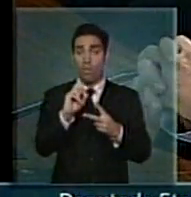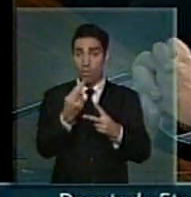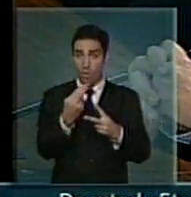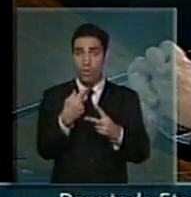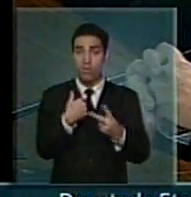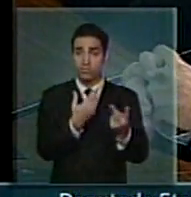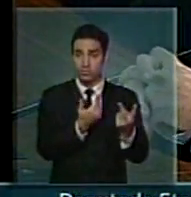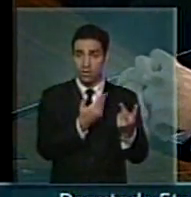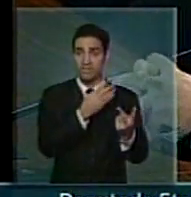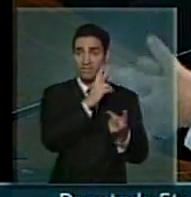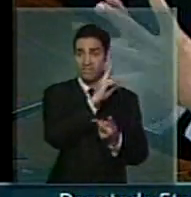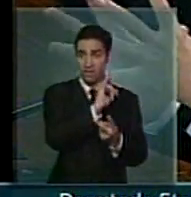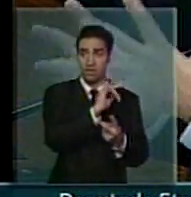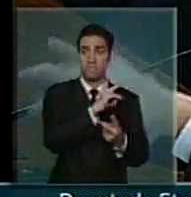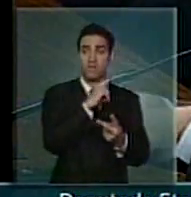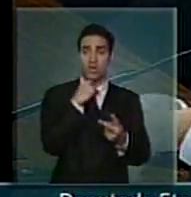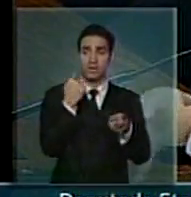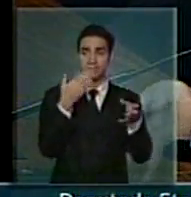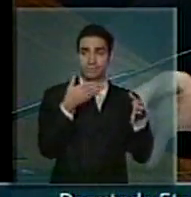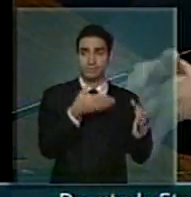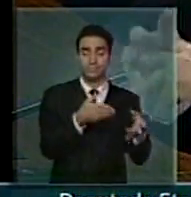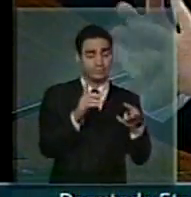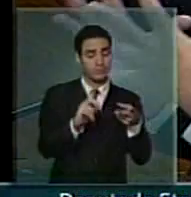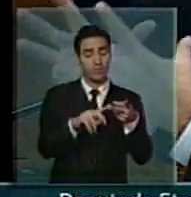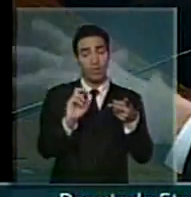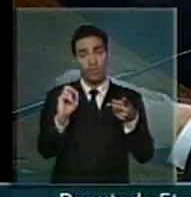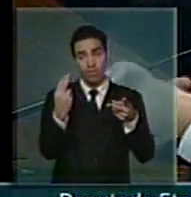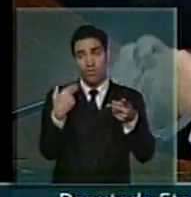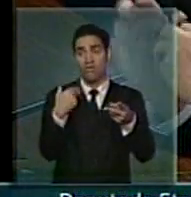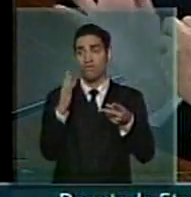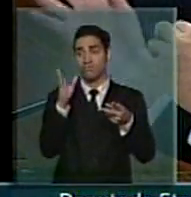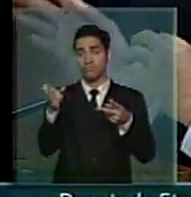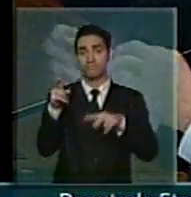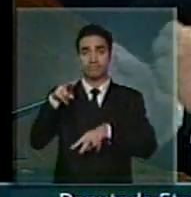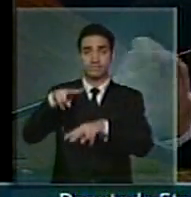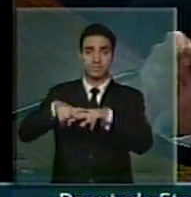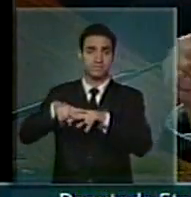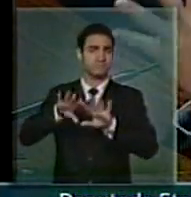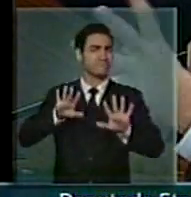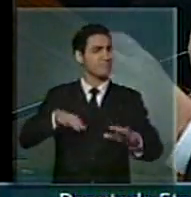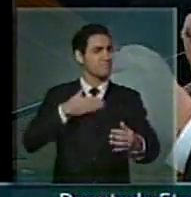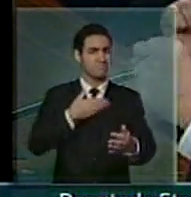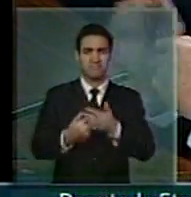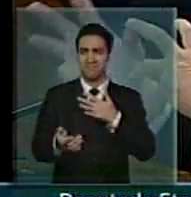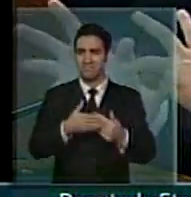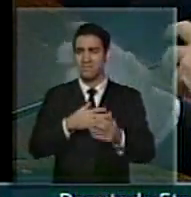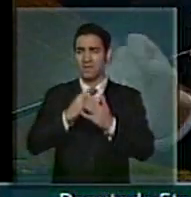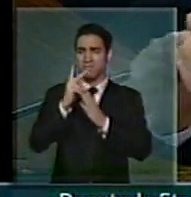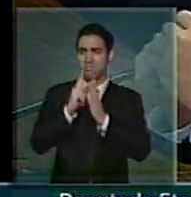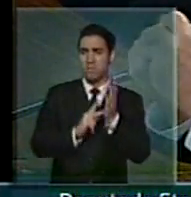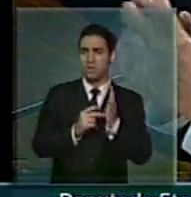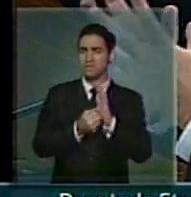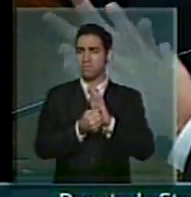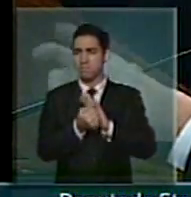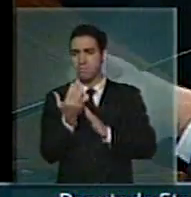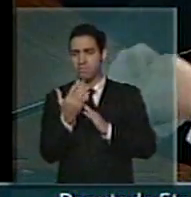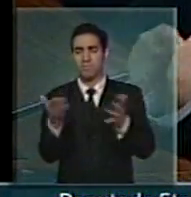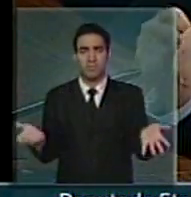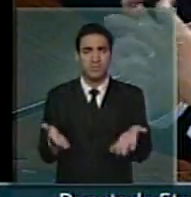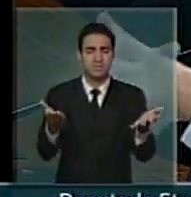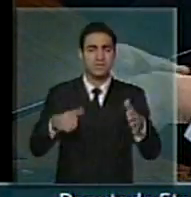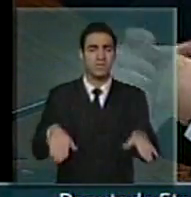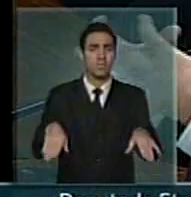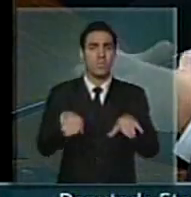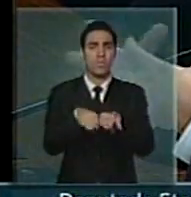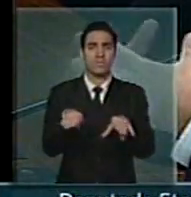para a prisão. Independente da quantidade de políticas de integração, de promoção de igualdade,